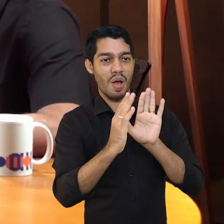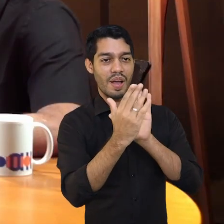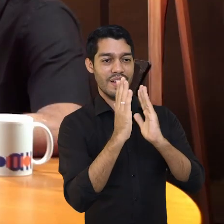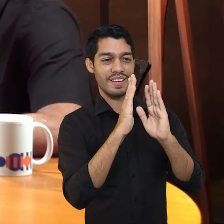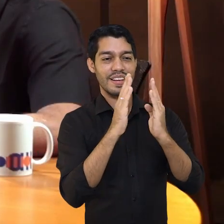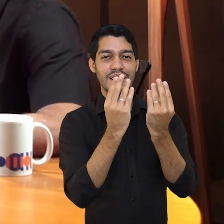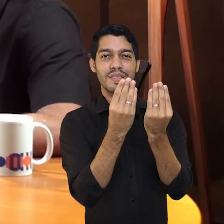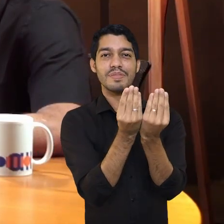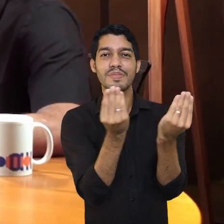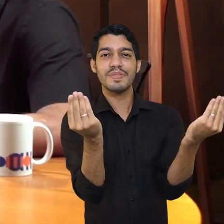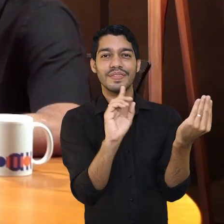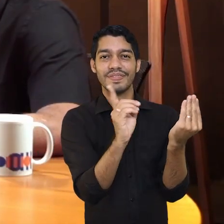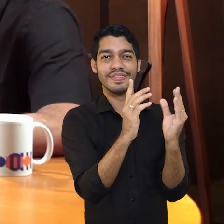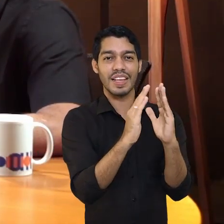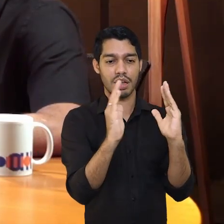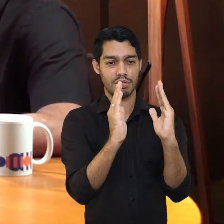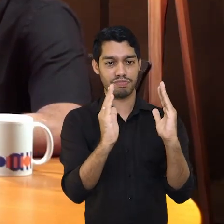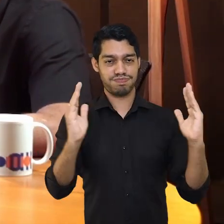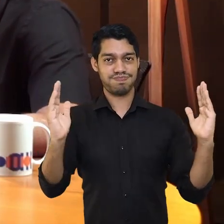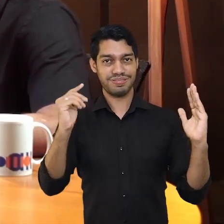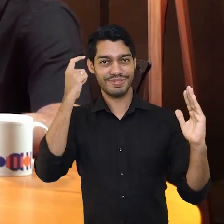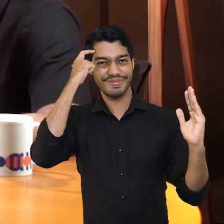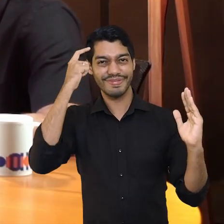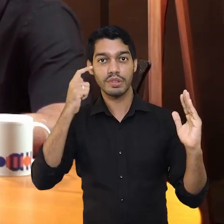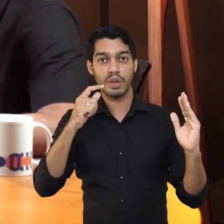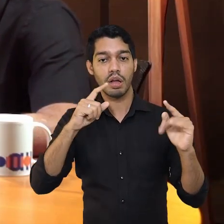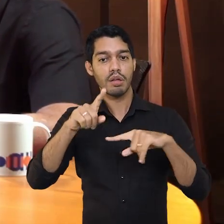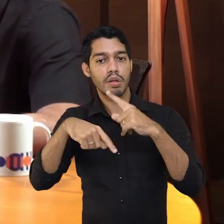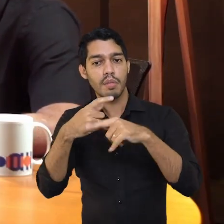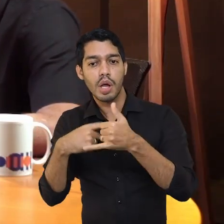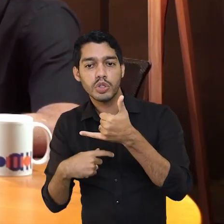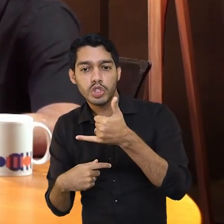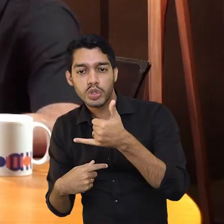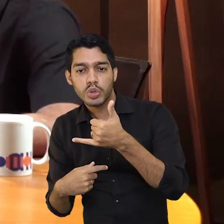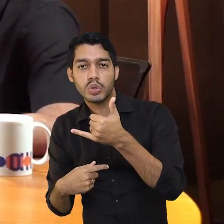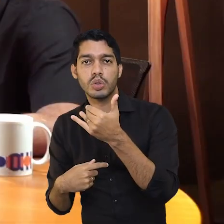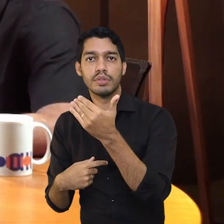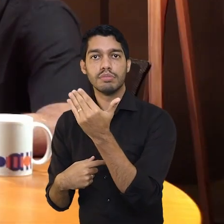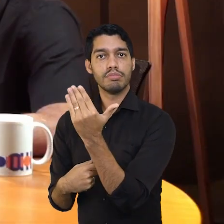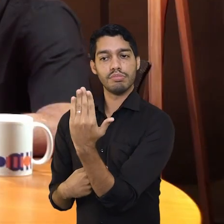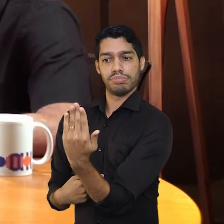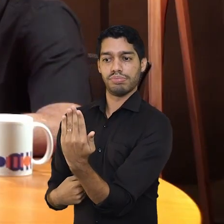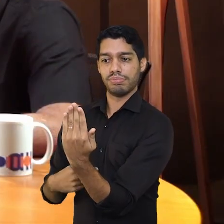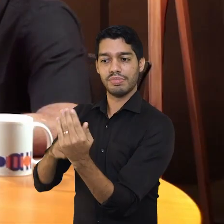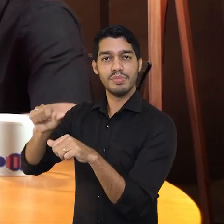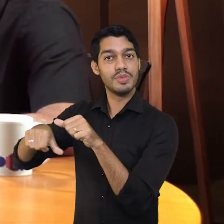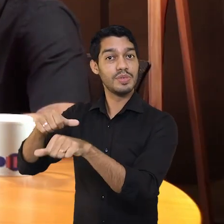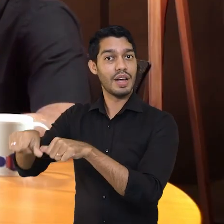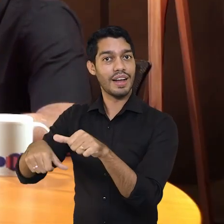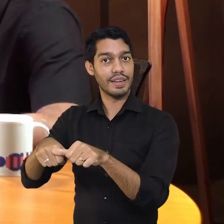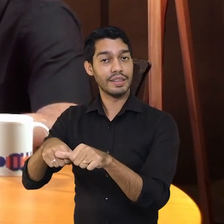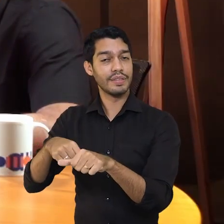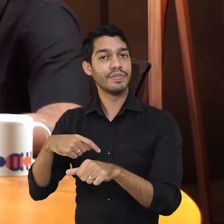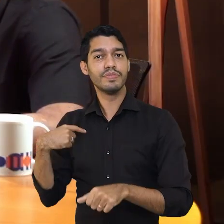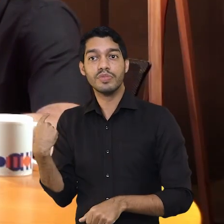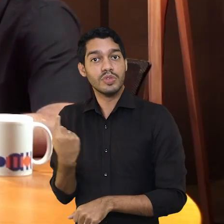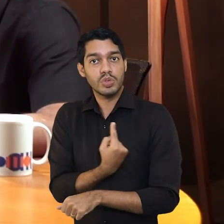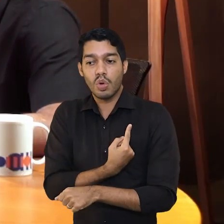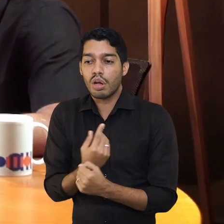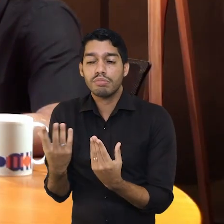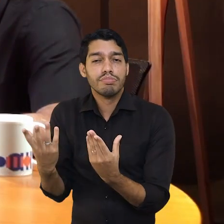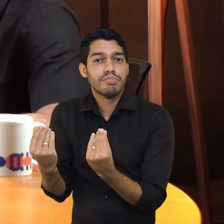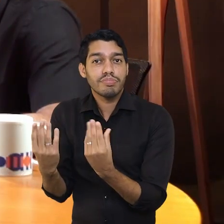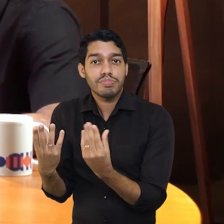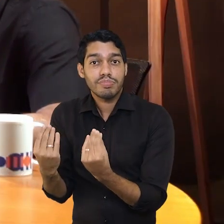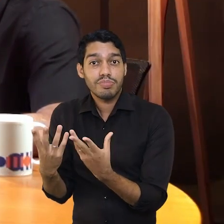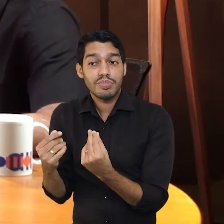quase como se fosse uma transição gradual ali, uma evolução desses processos de uma forma mais tranquila do que eles estão vendo. Eles estão num momento